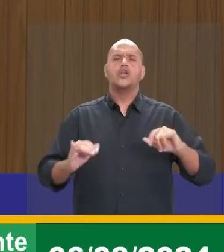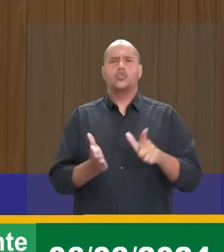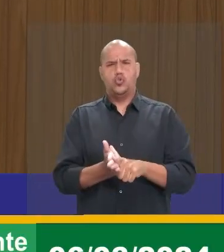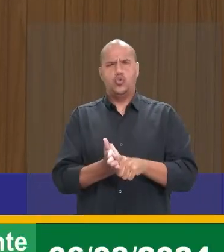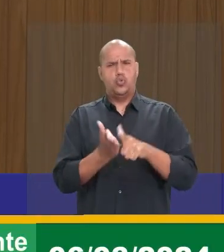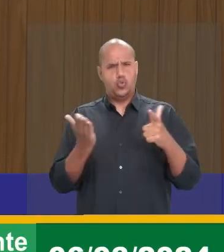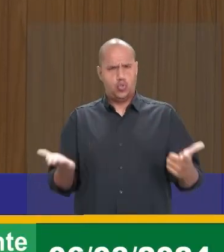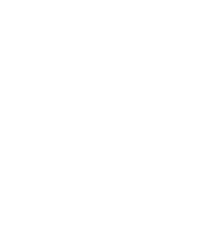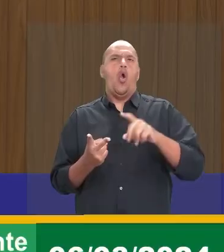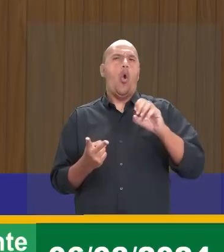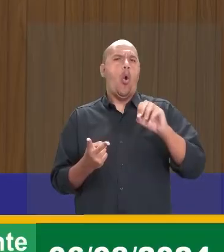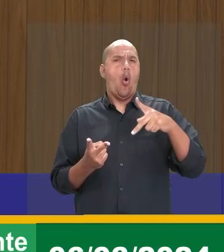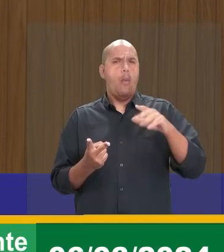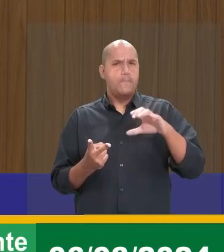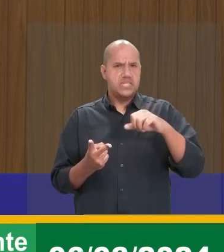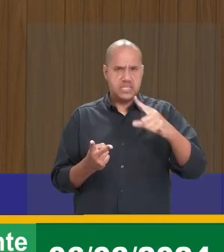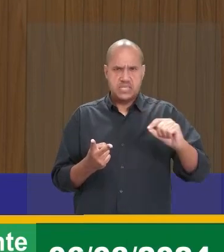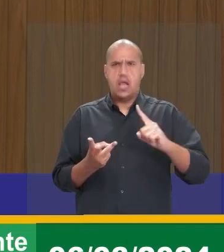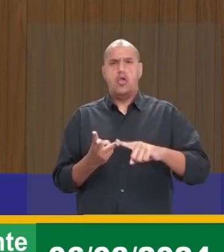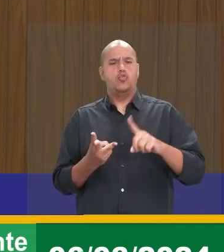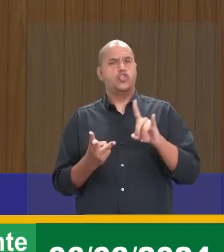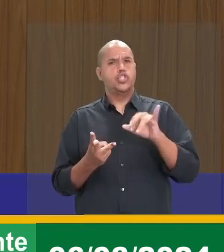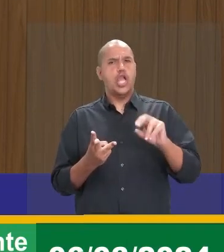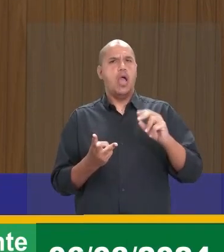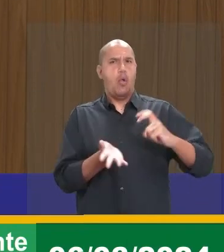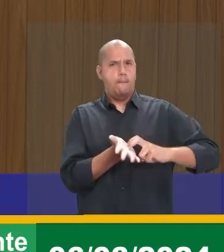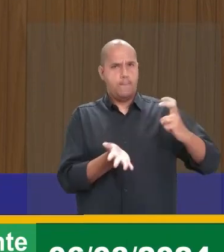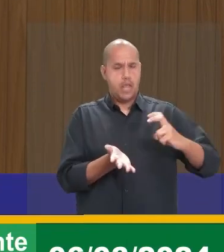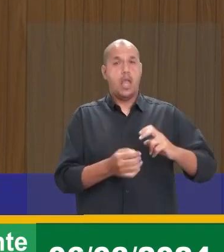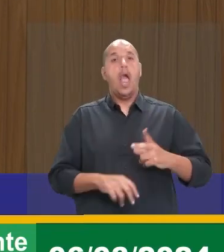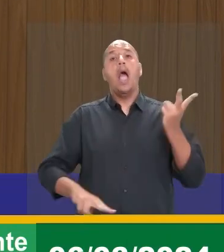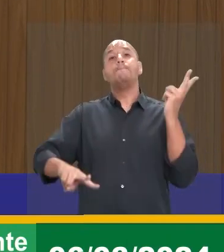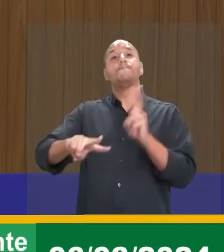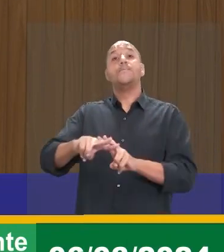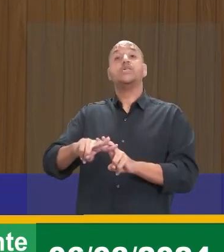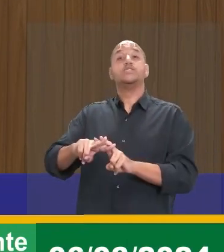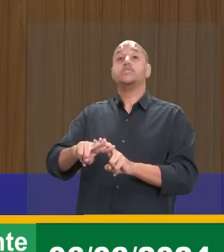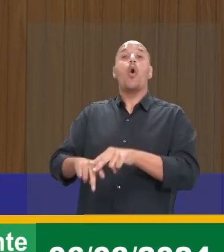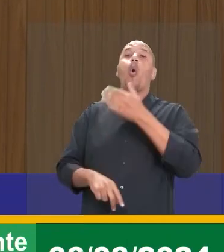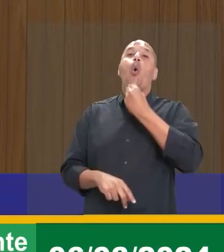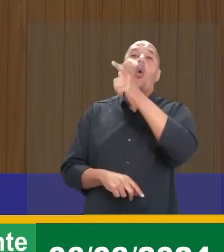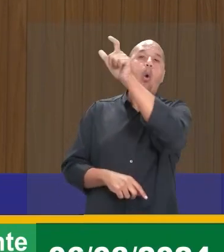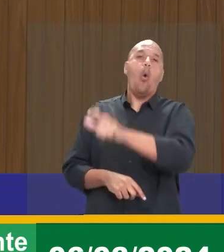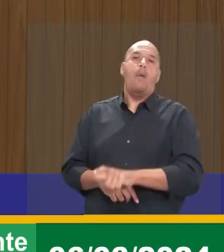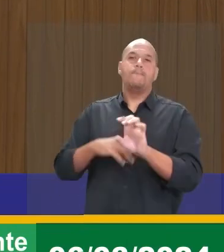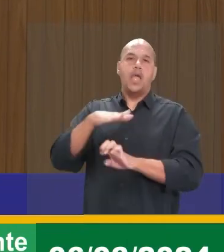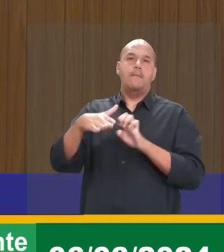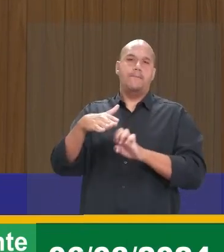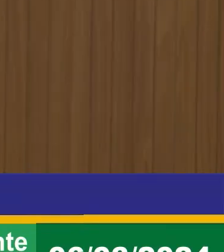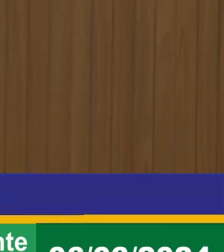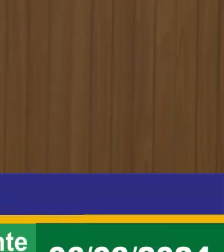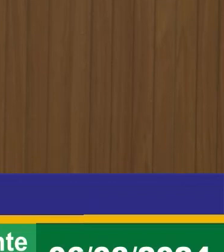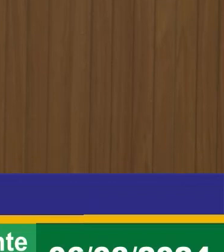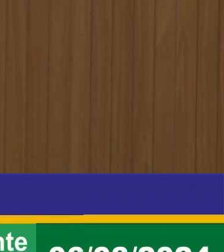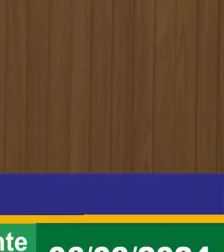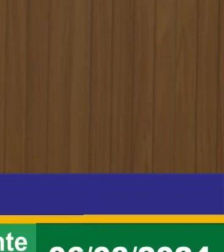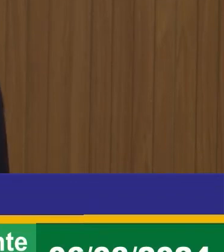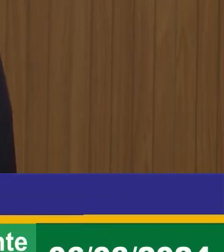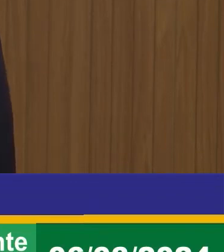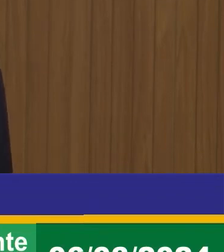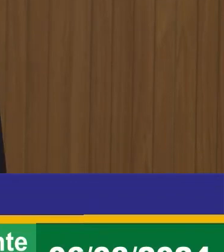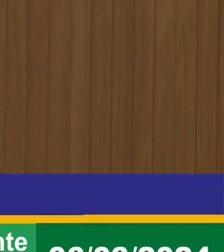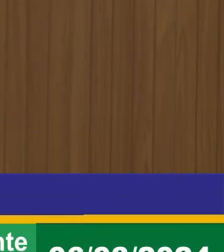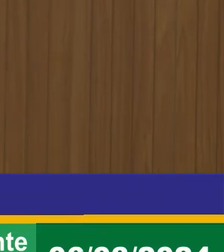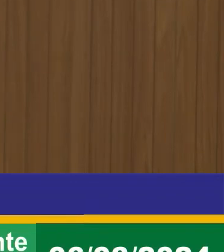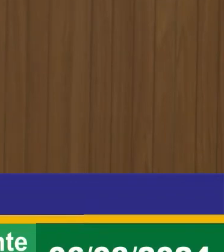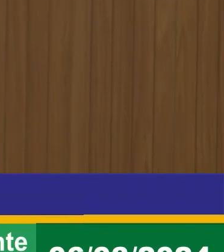credibilidade do Estado a prisão de um empresário chamado José Renato da eletr Radiante já o deputado